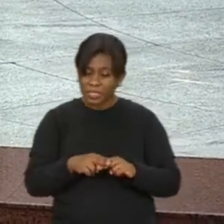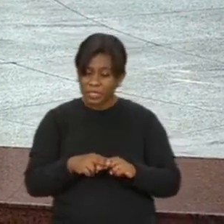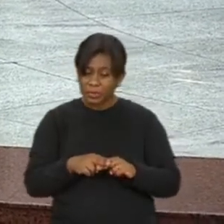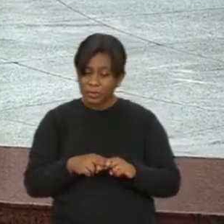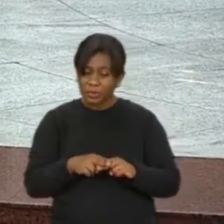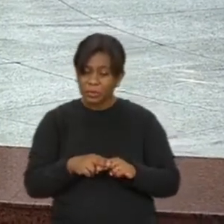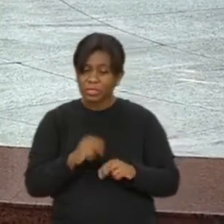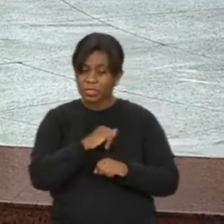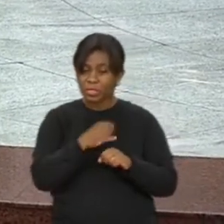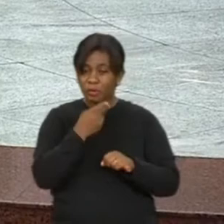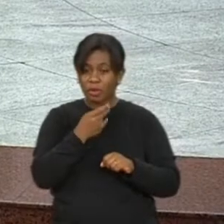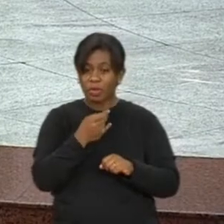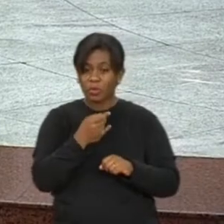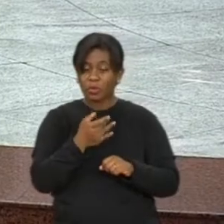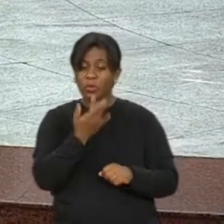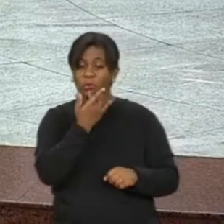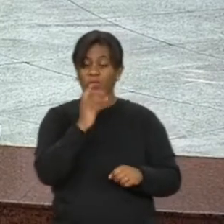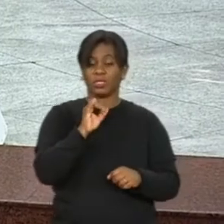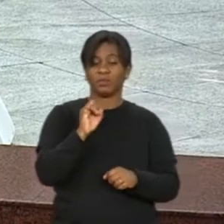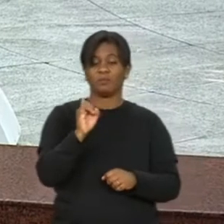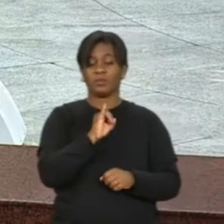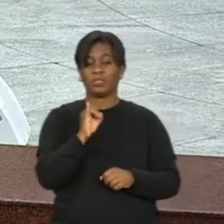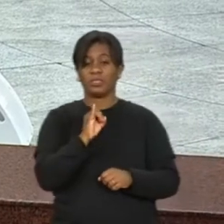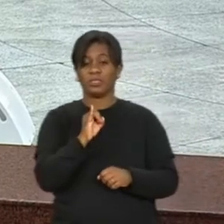Isaac me dá